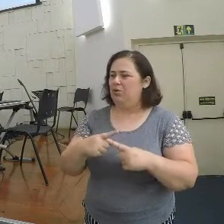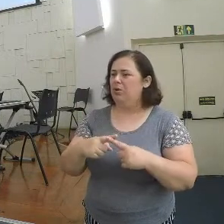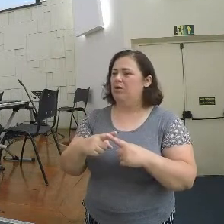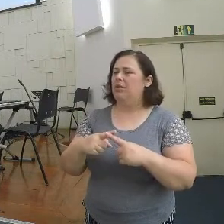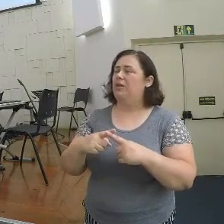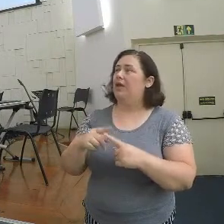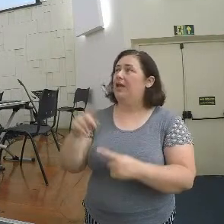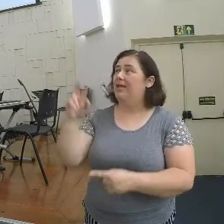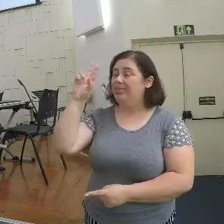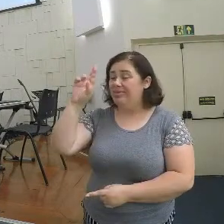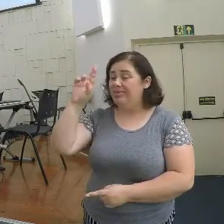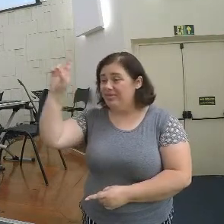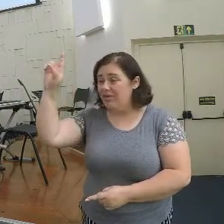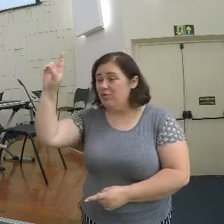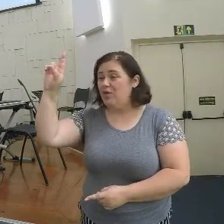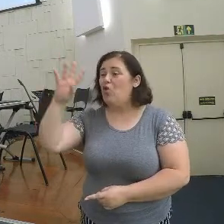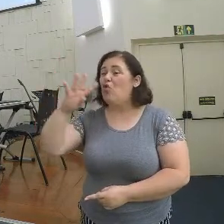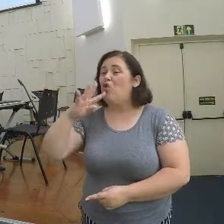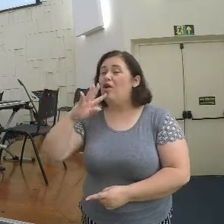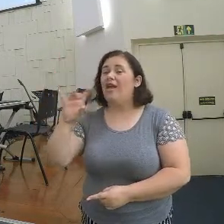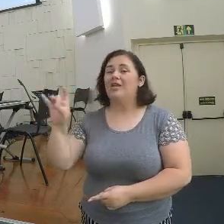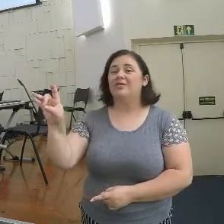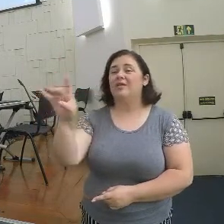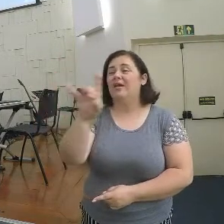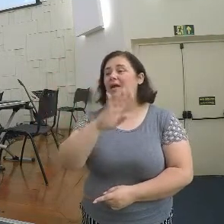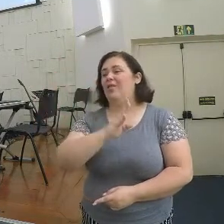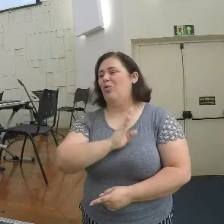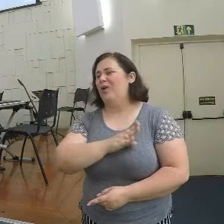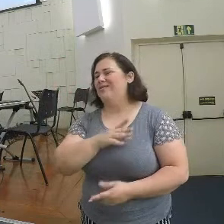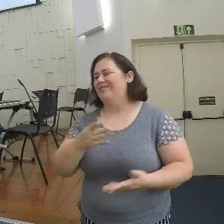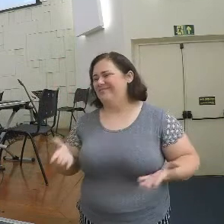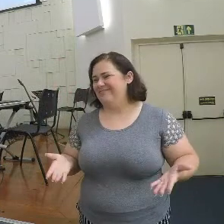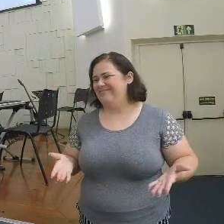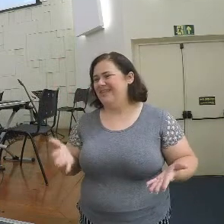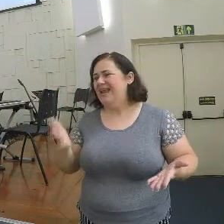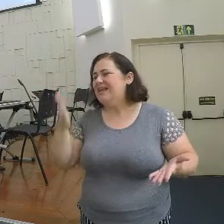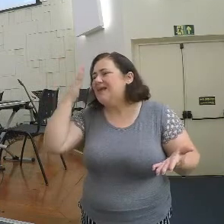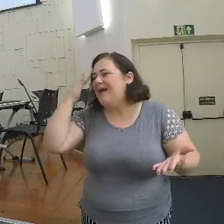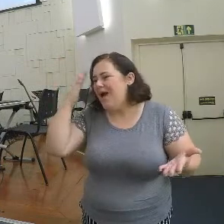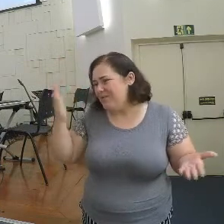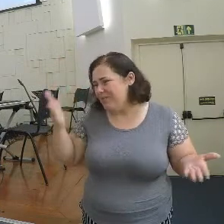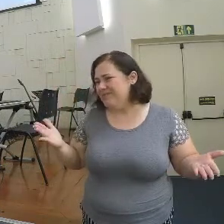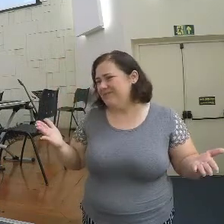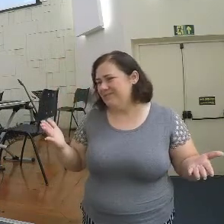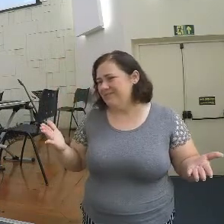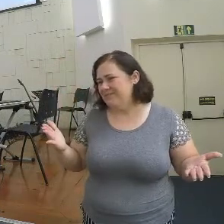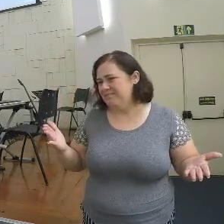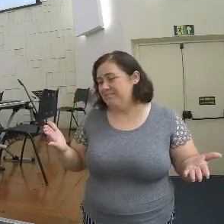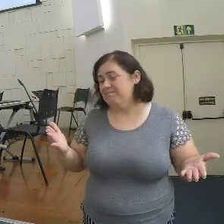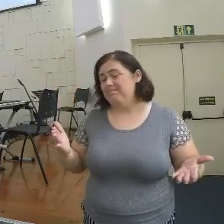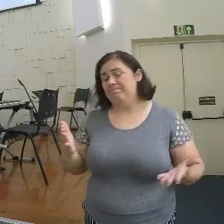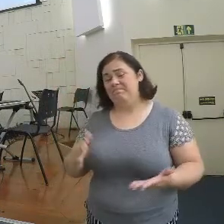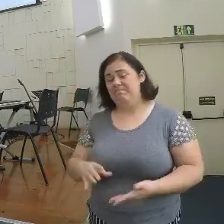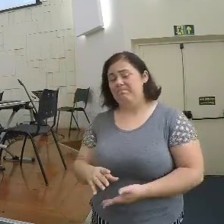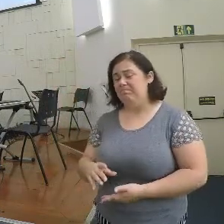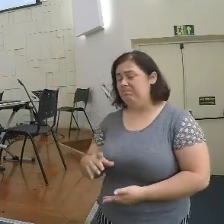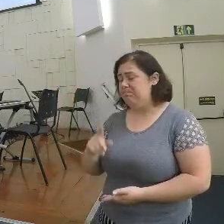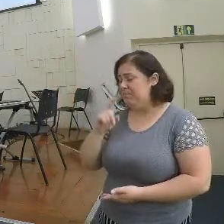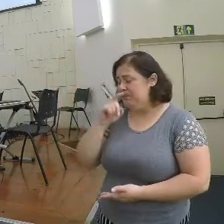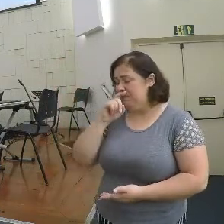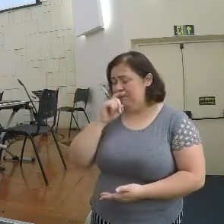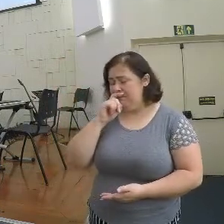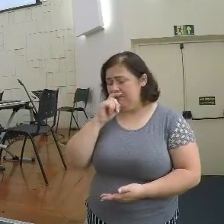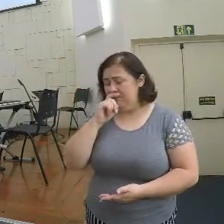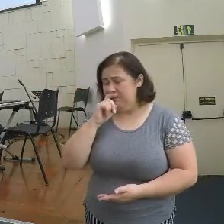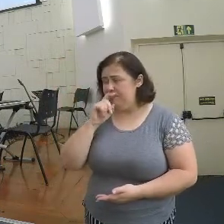contexto, uma sociedade agropastoril, a cada 3 anos enviar os dízimos daquele período